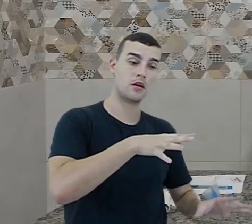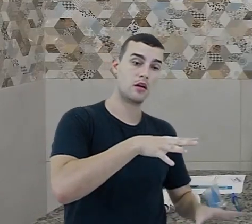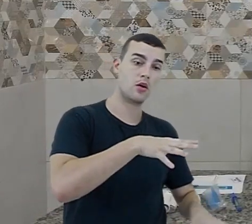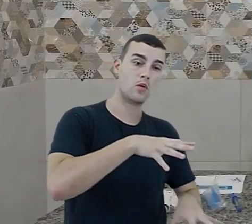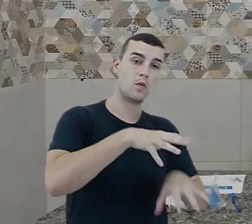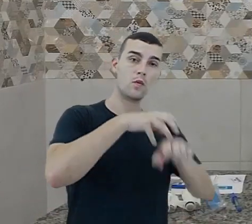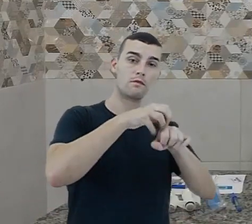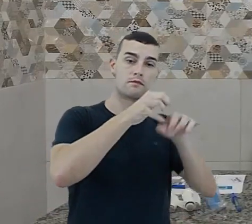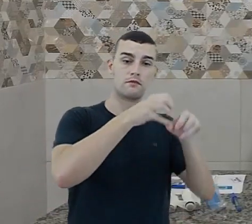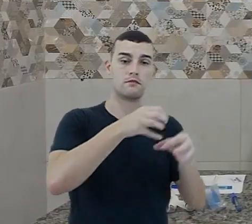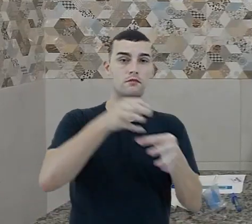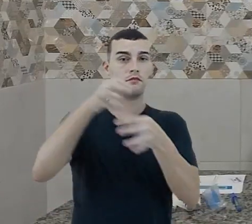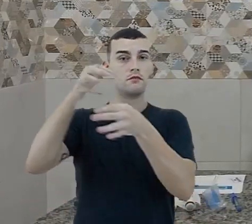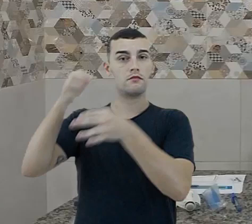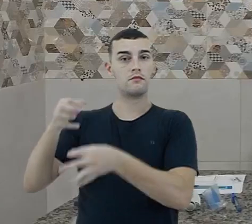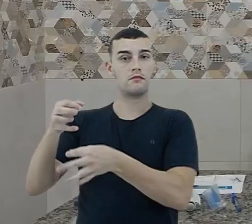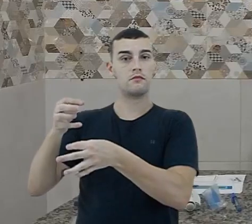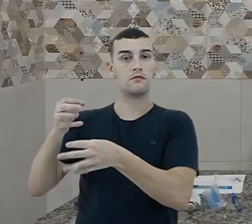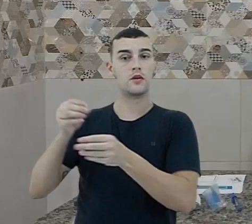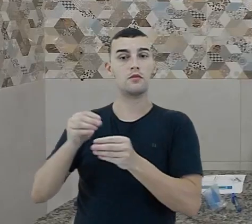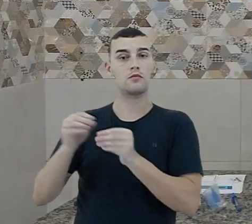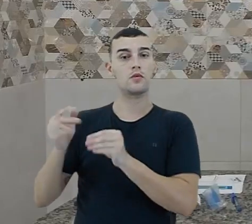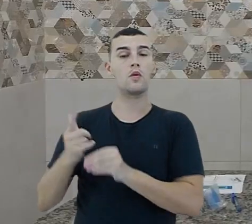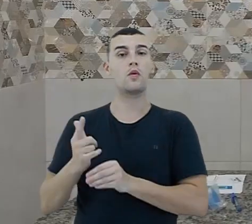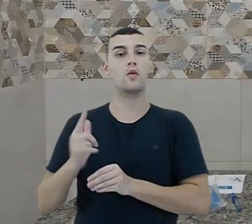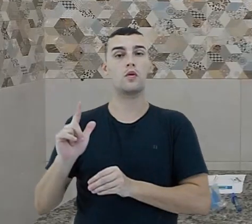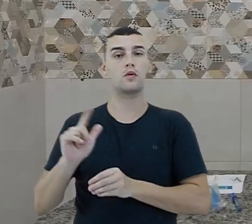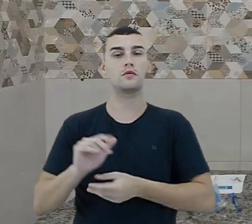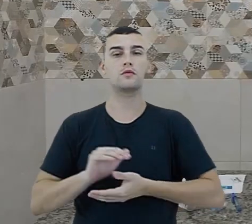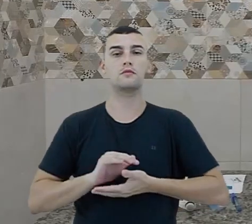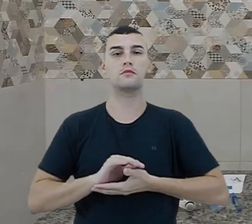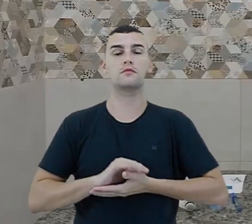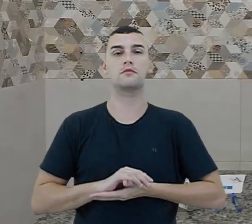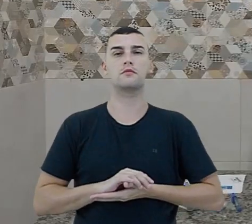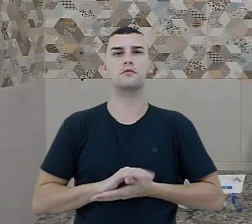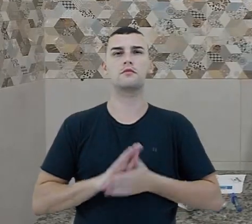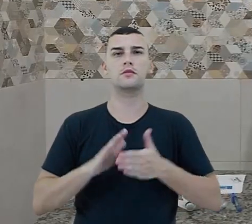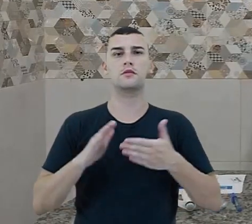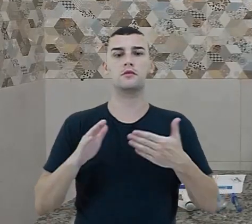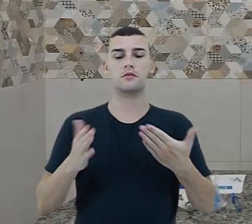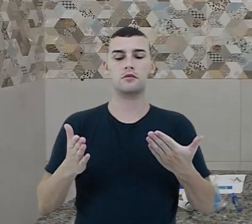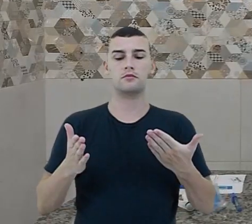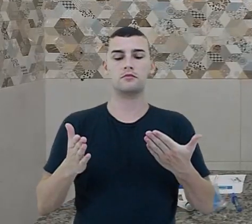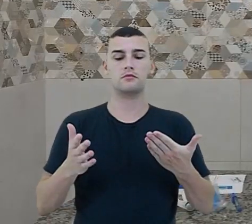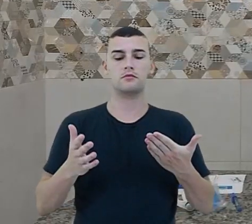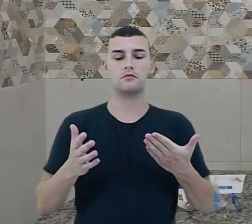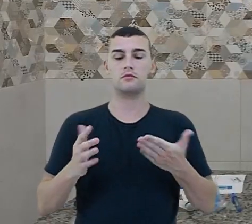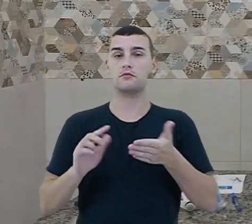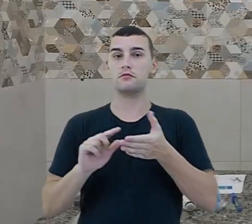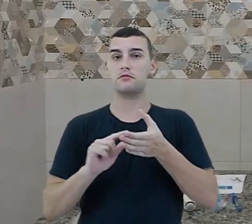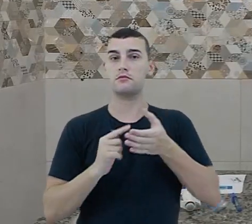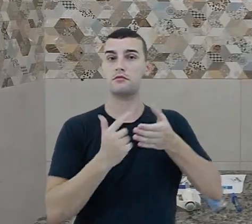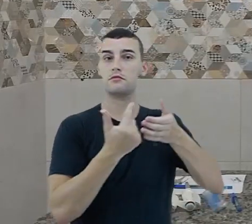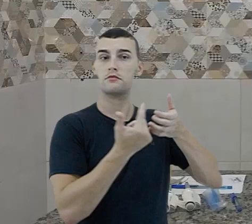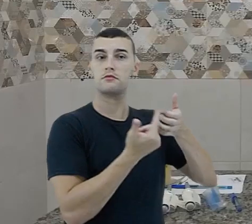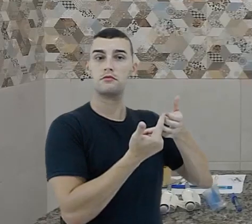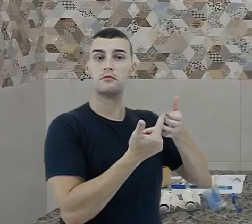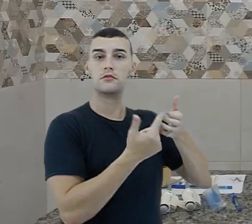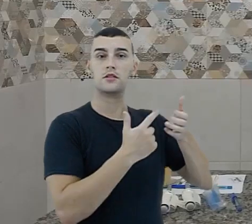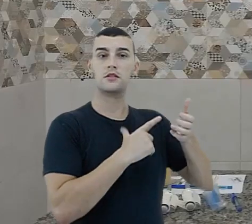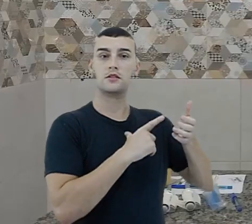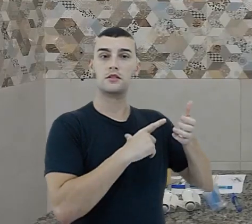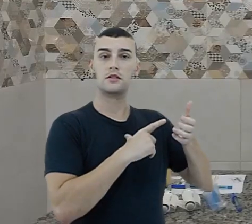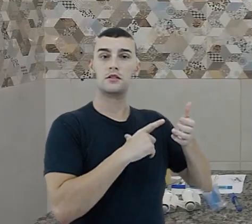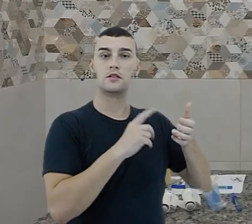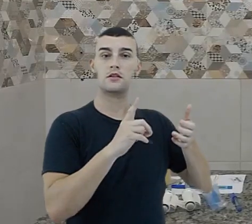e transferir esse líquido para um outro recipiente. Então, novamente, aqui eu tenho o descartador de